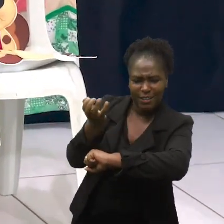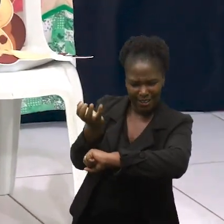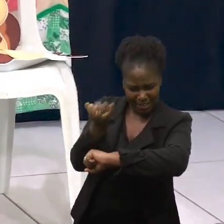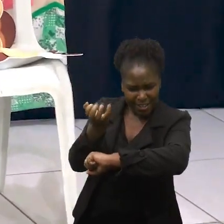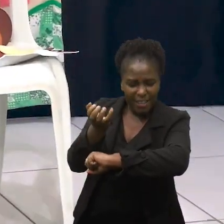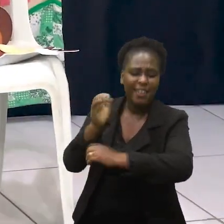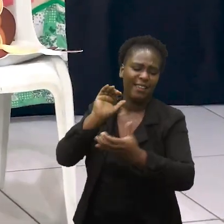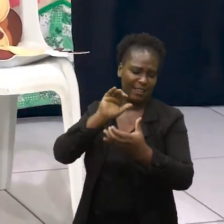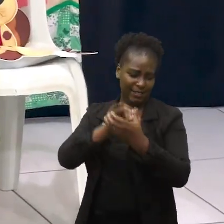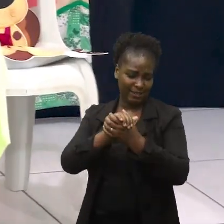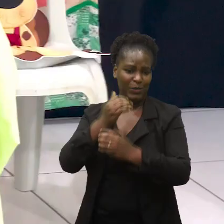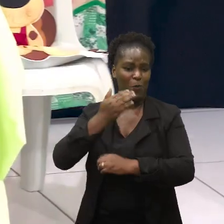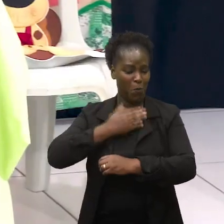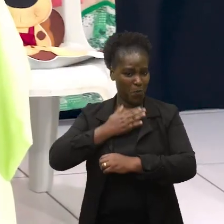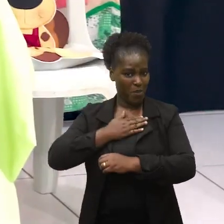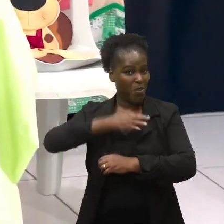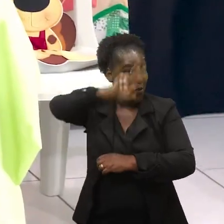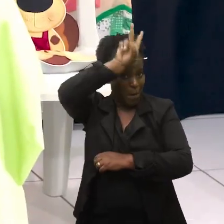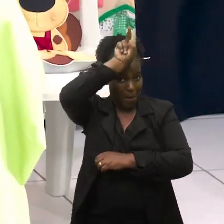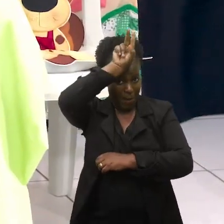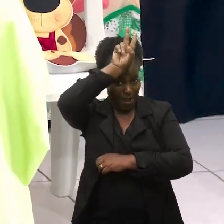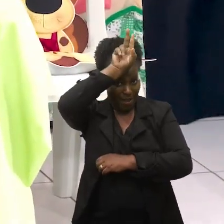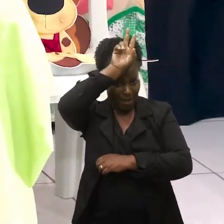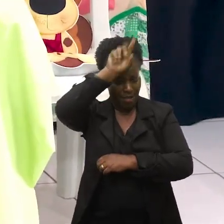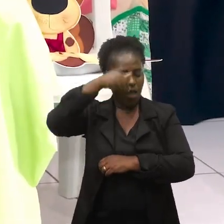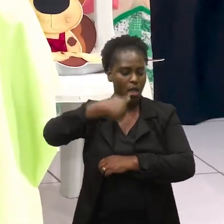e dinheiro na caixinha?